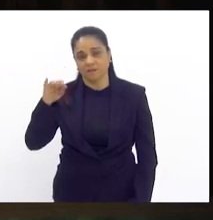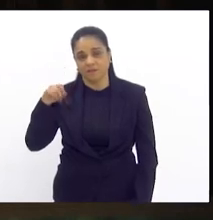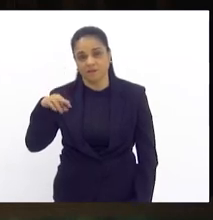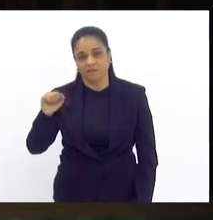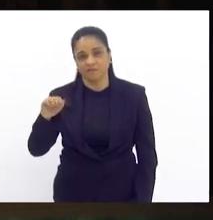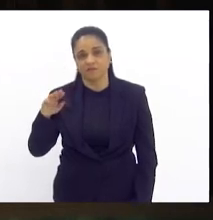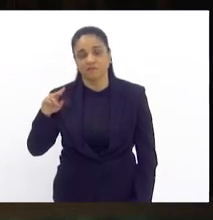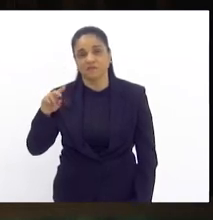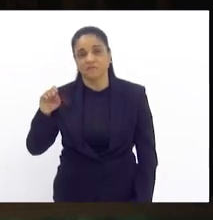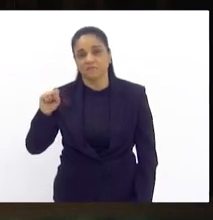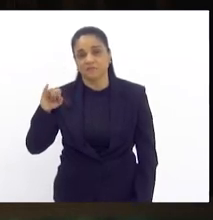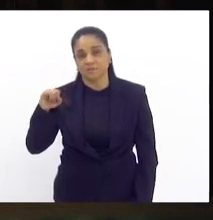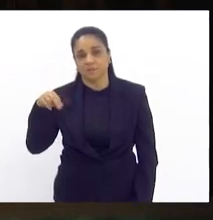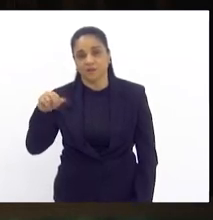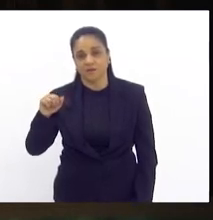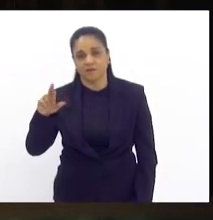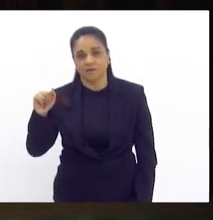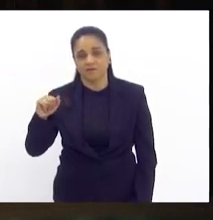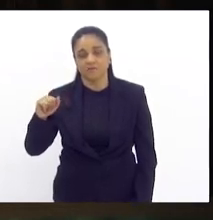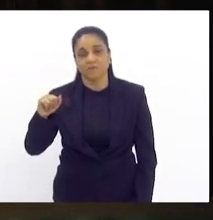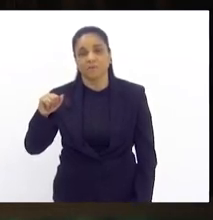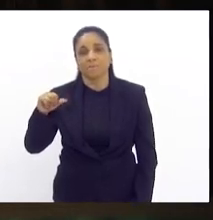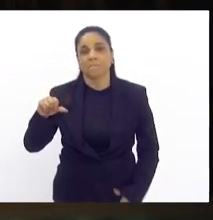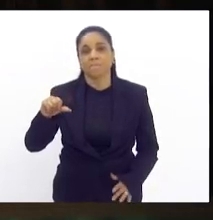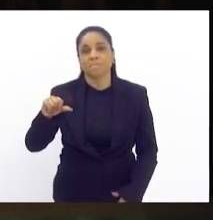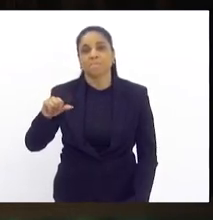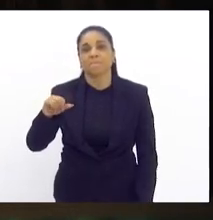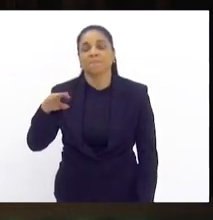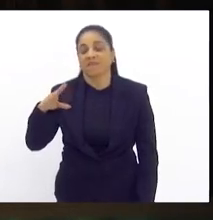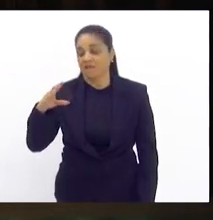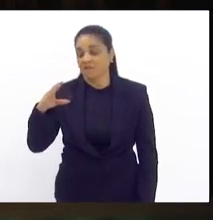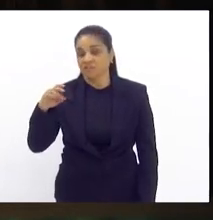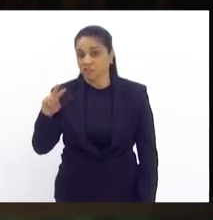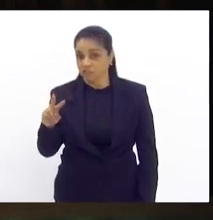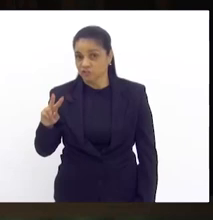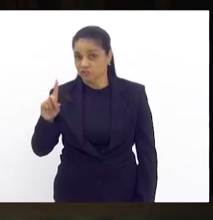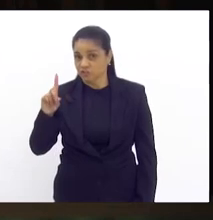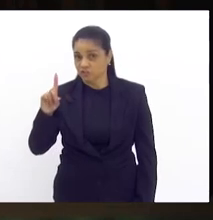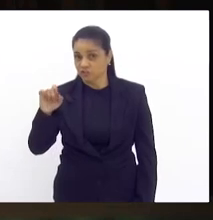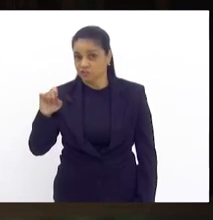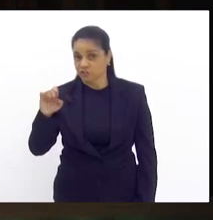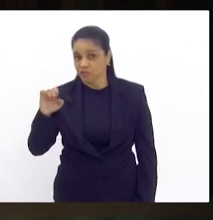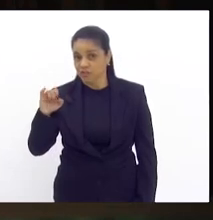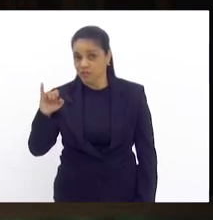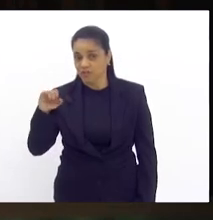Santos. Primeira Tenente Jennifer Carlota dos Santos.